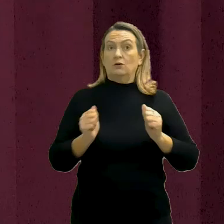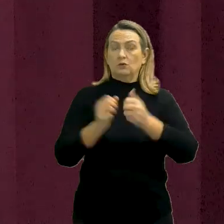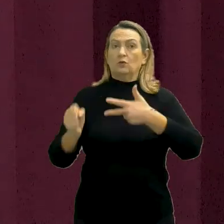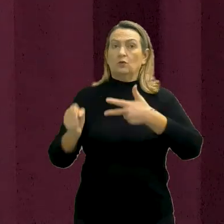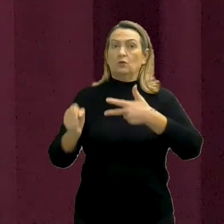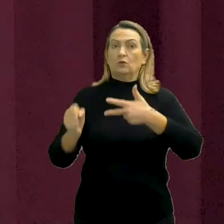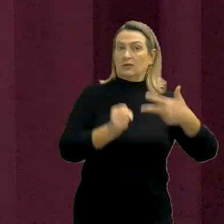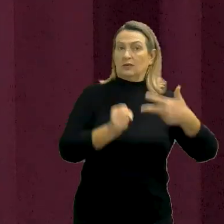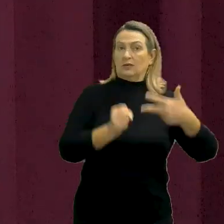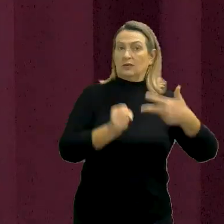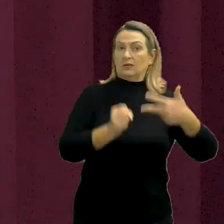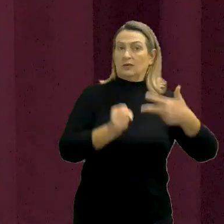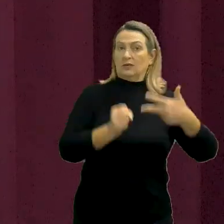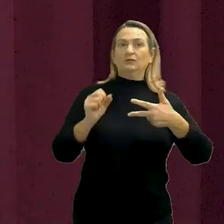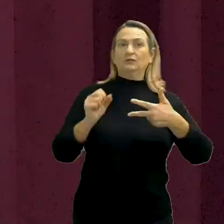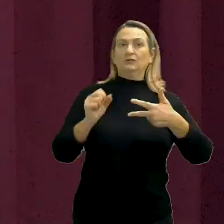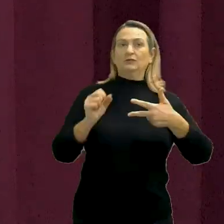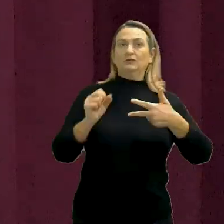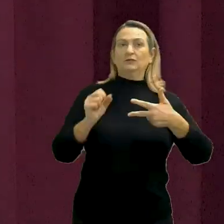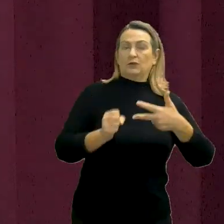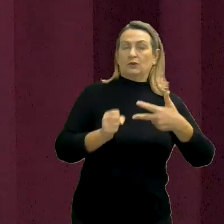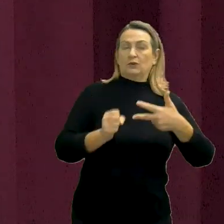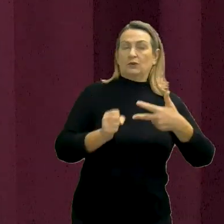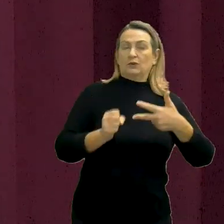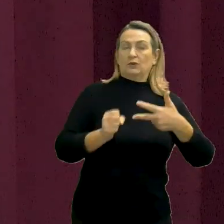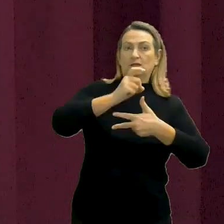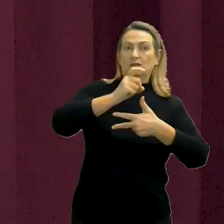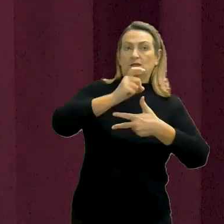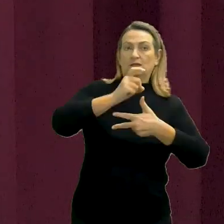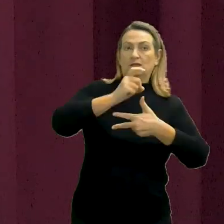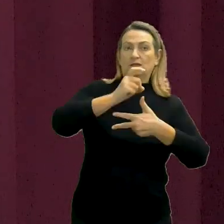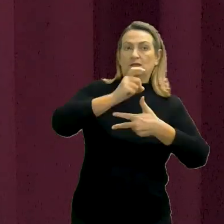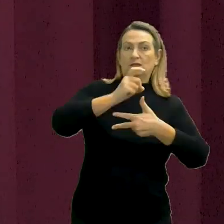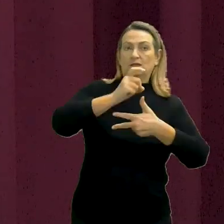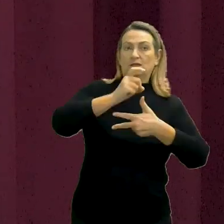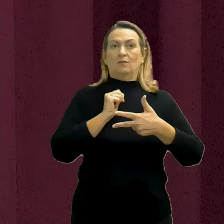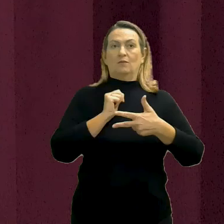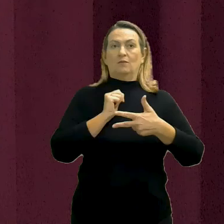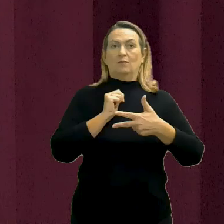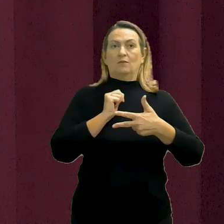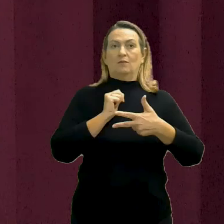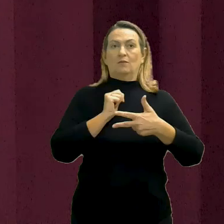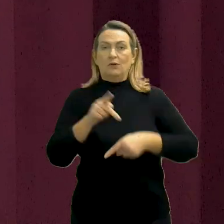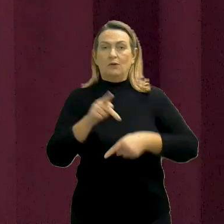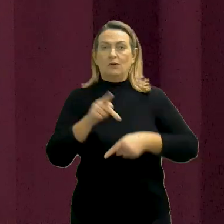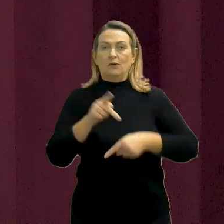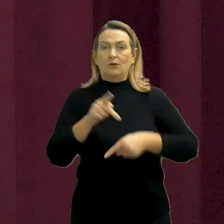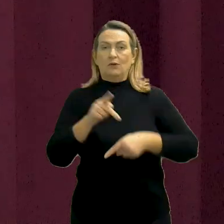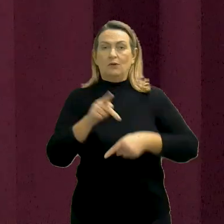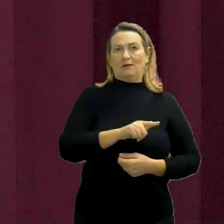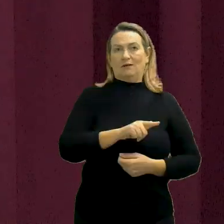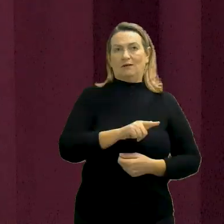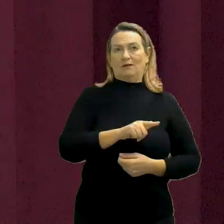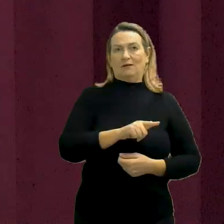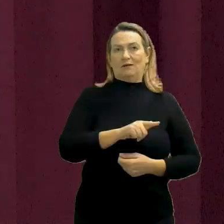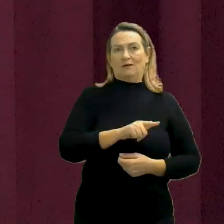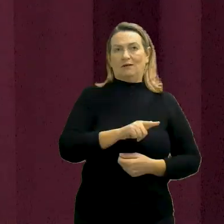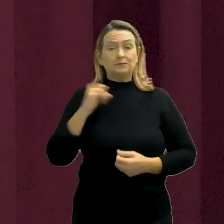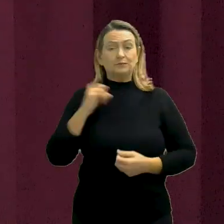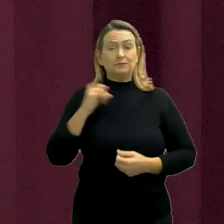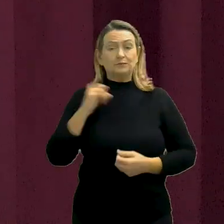executivo na realização daquele asfaltamento ISO traz benefício pra comunidade então é muito importante esse esse